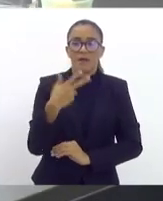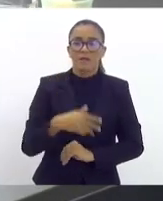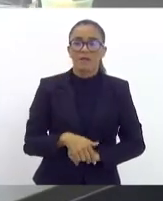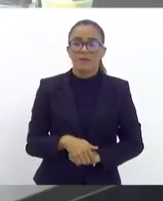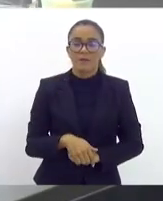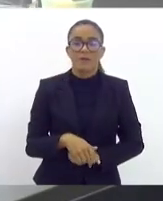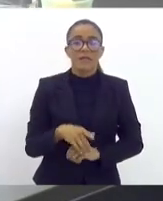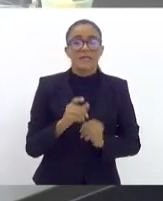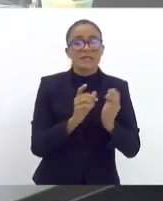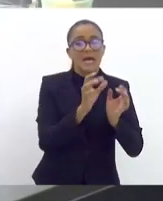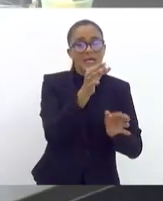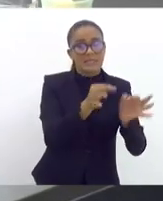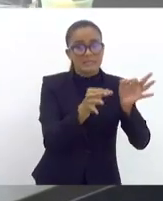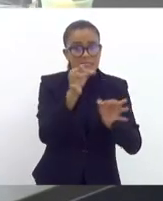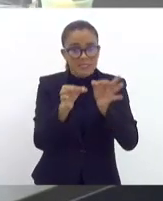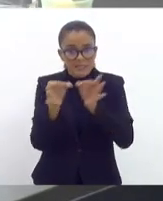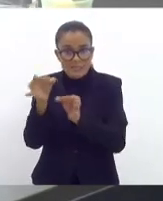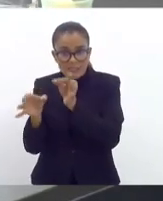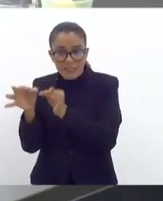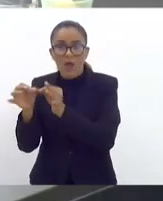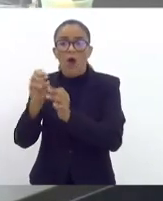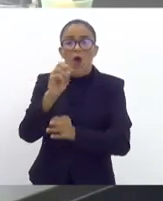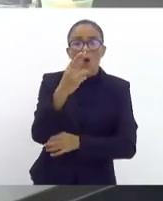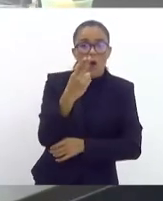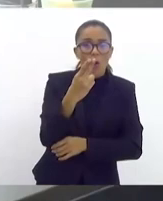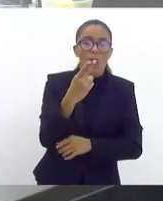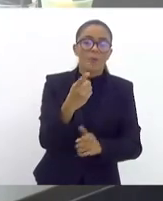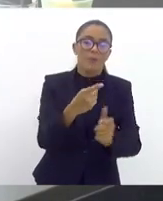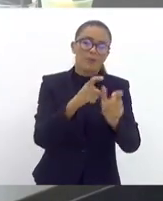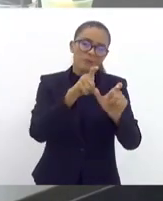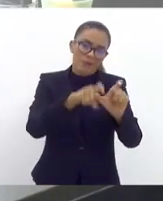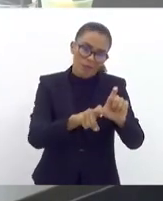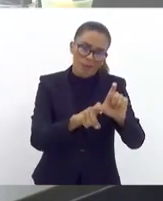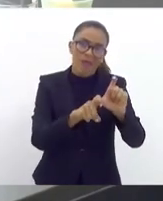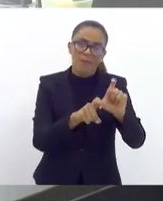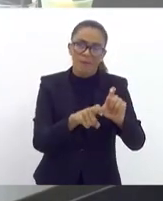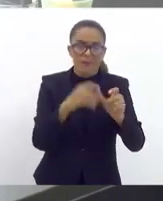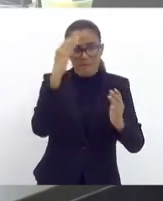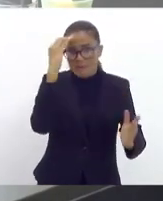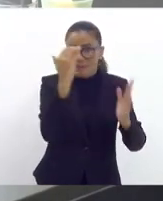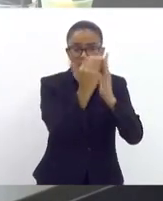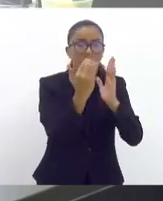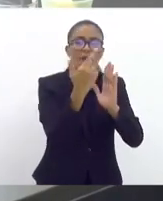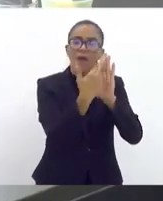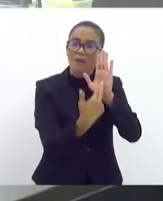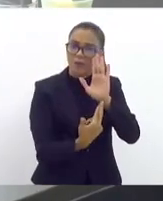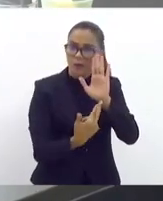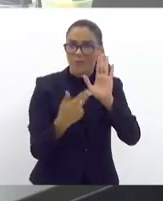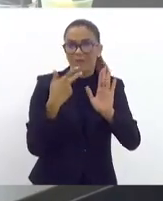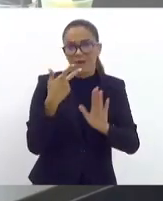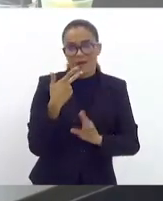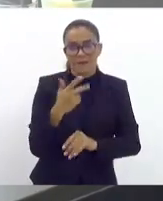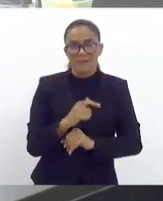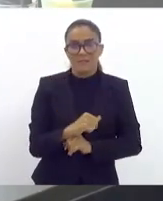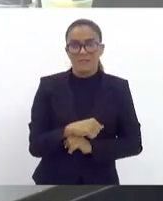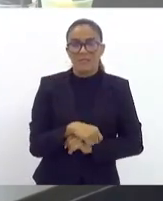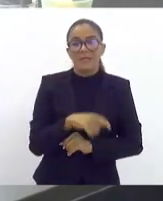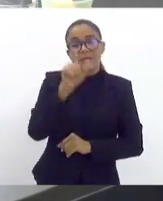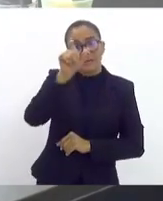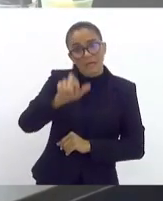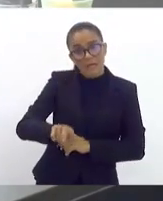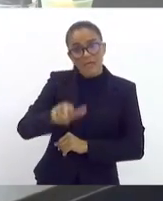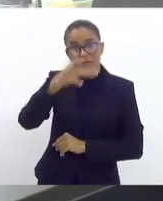na tramitação em conjunto ou por dependência serão obedecidas as seguintes normas aí fala da de